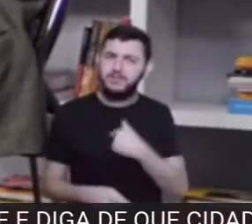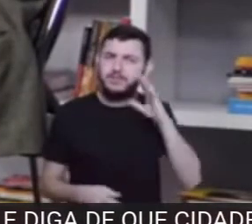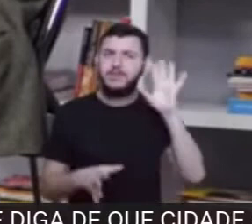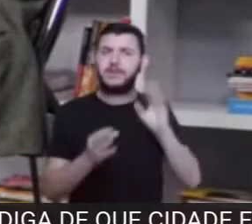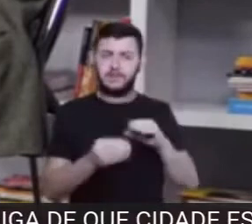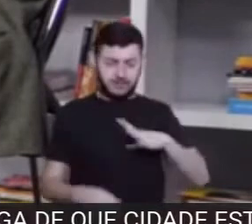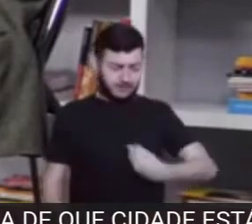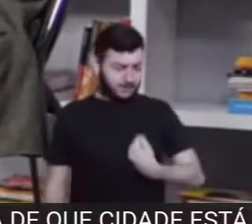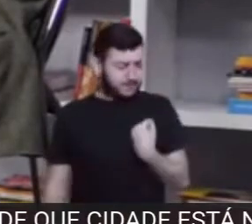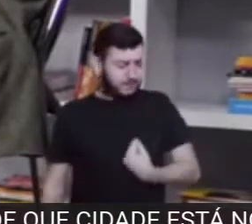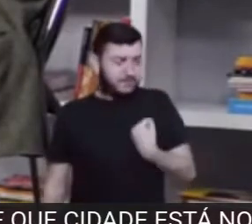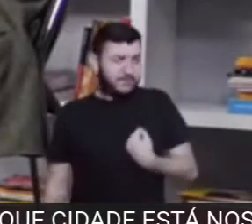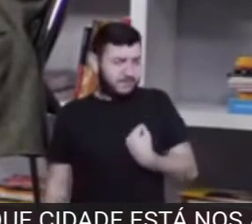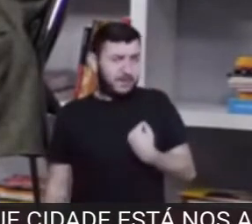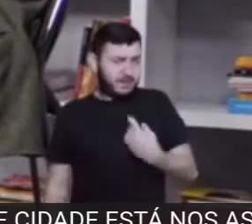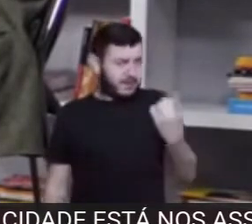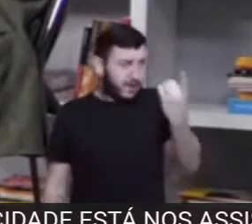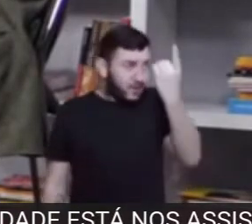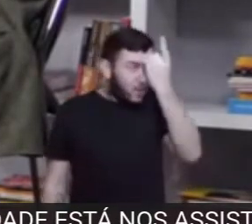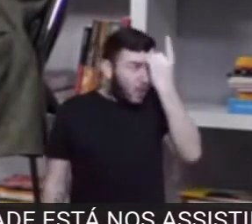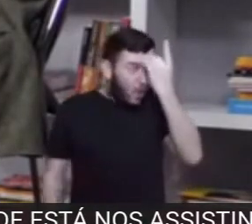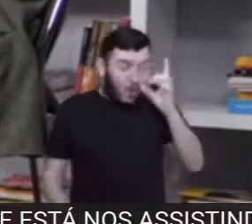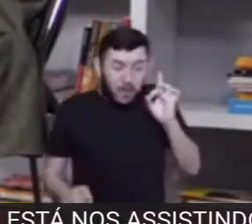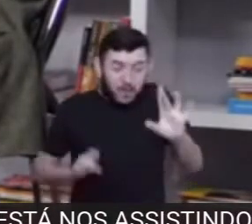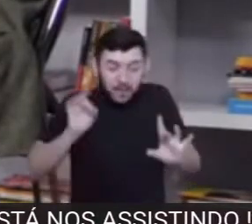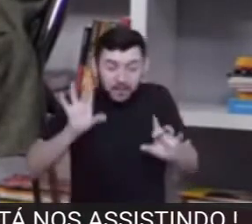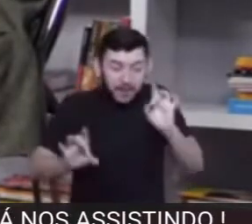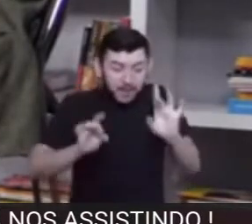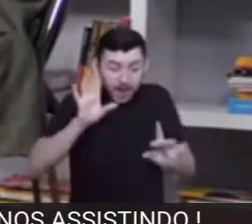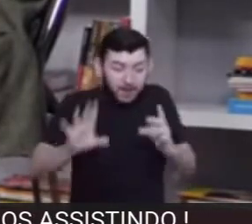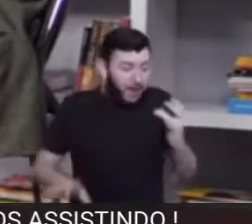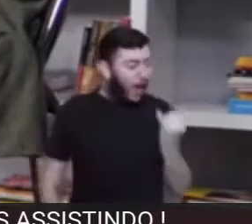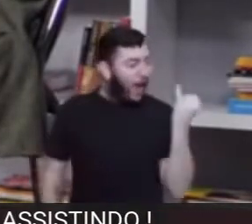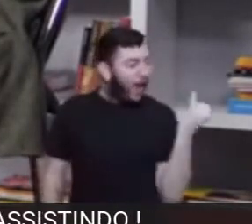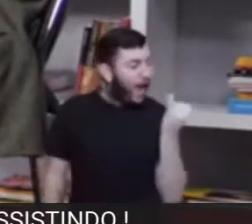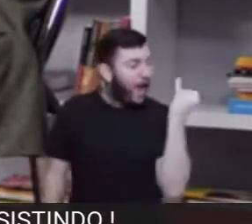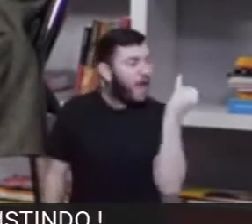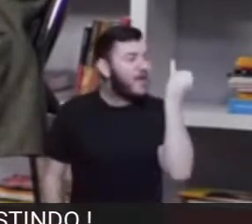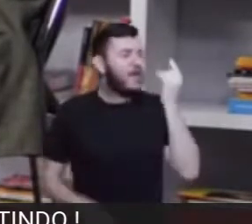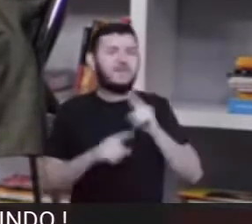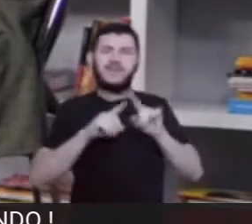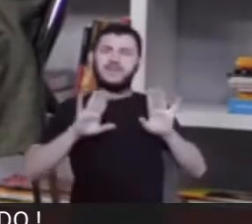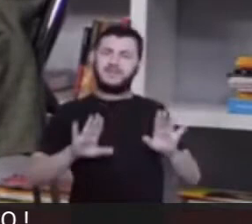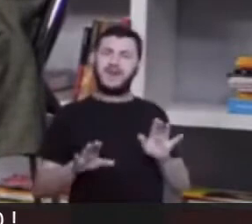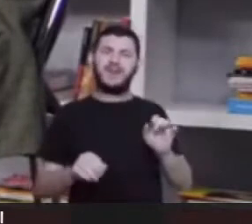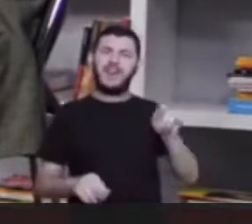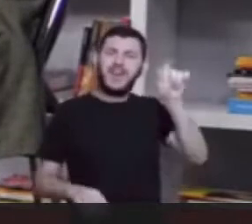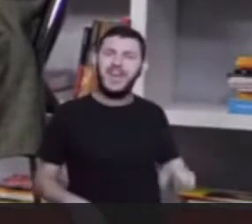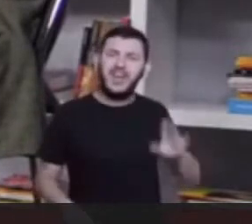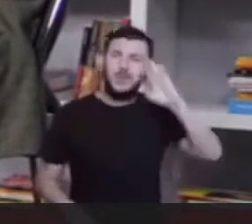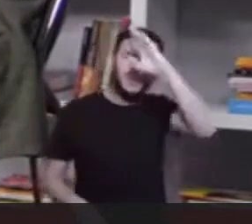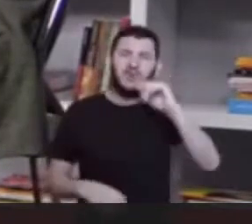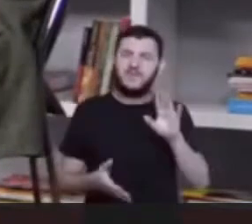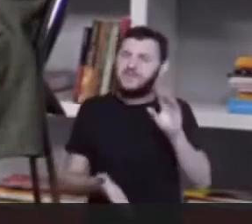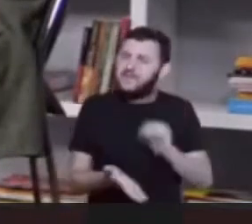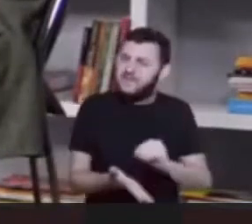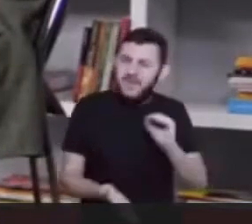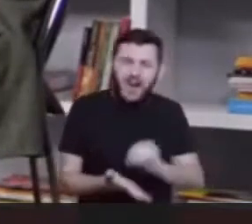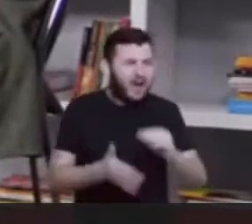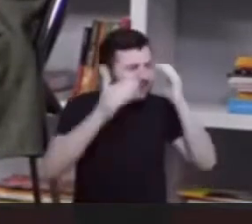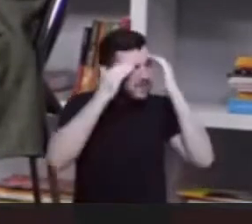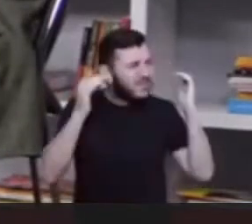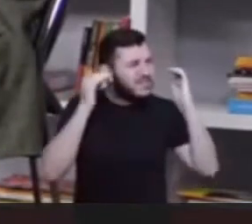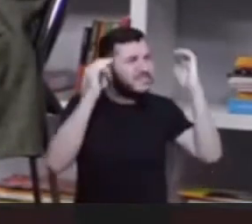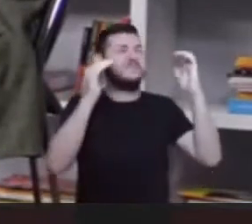nós, seres humanos, temos. E ele, então, provoca o desrespeito todo santo dia. Não é normal. Portanto,